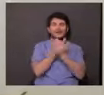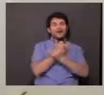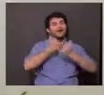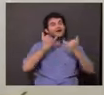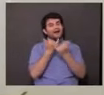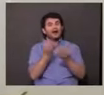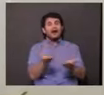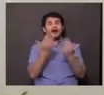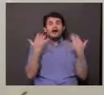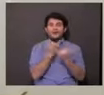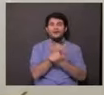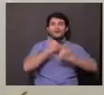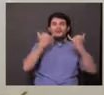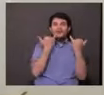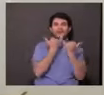Aleluia,